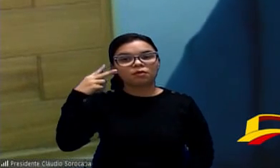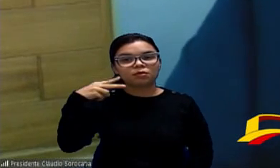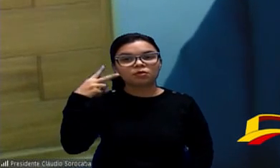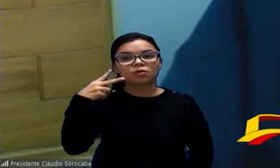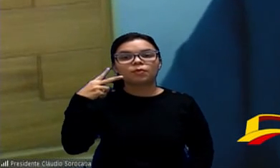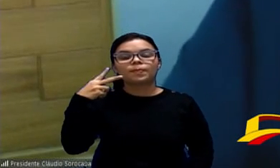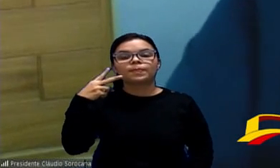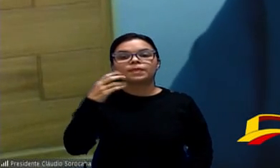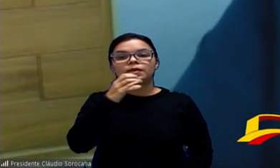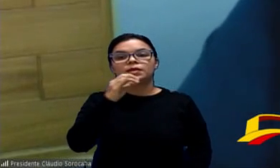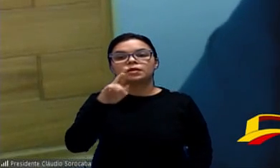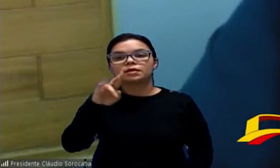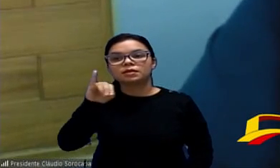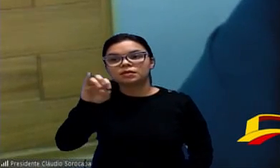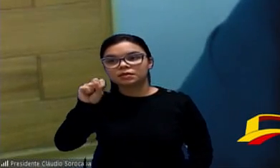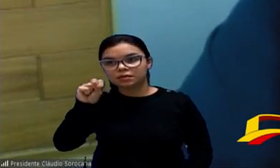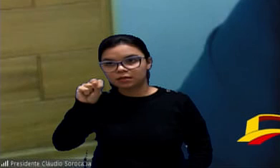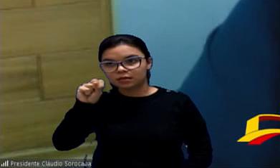Cristiano Passo,